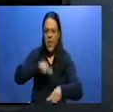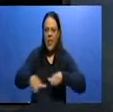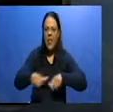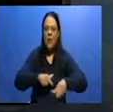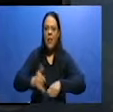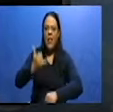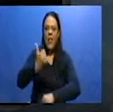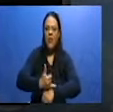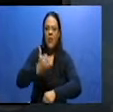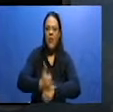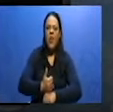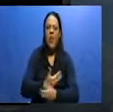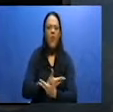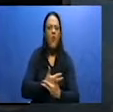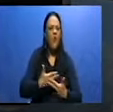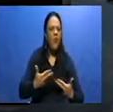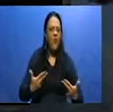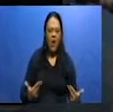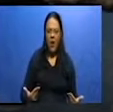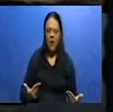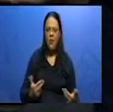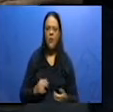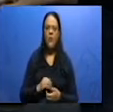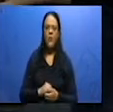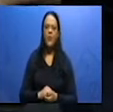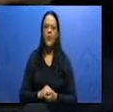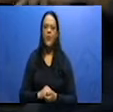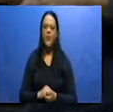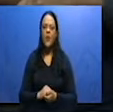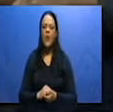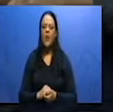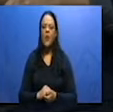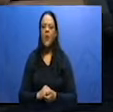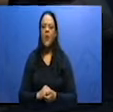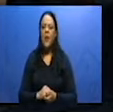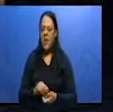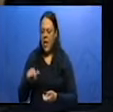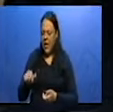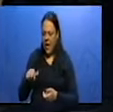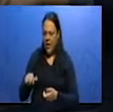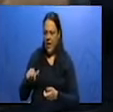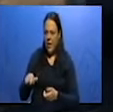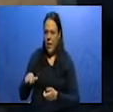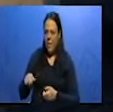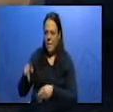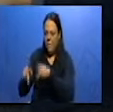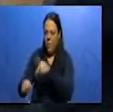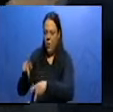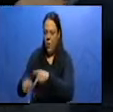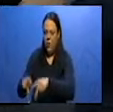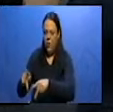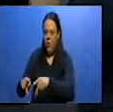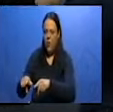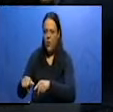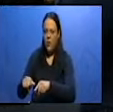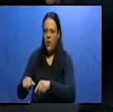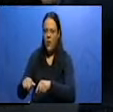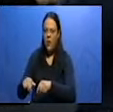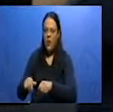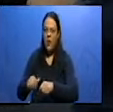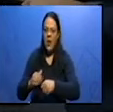trabalho com ferro e cobre. Pessoal, eles já sabiam trabalhar com ferro e cobre naquela época. E